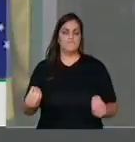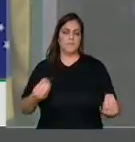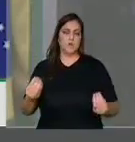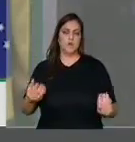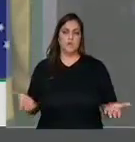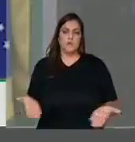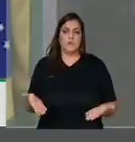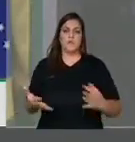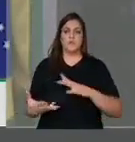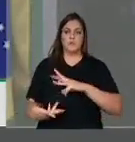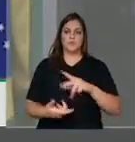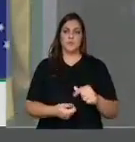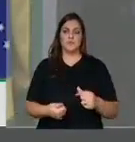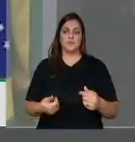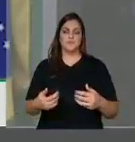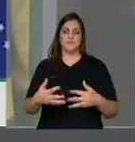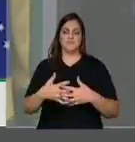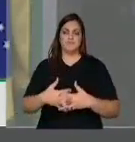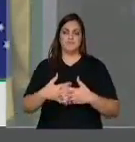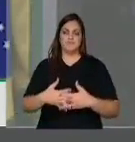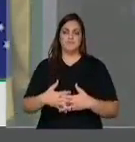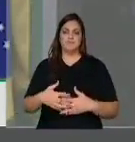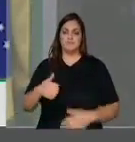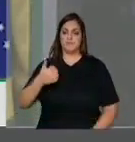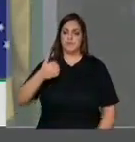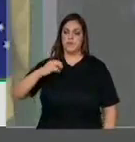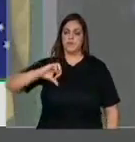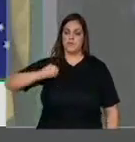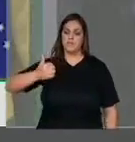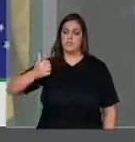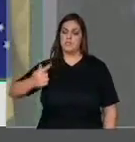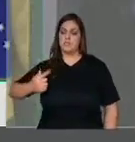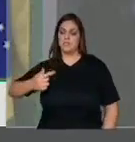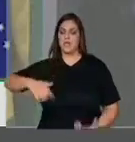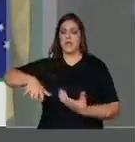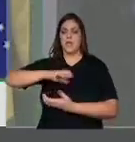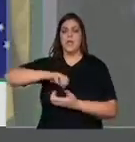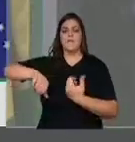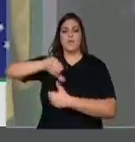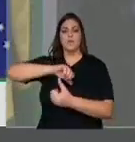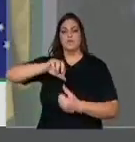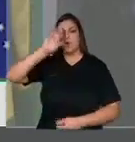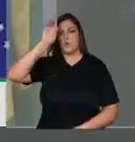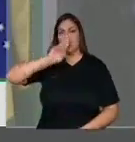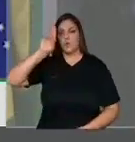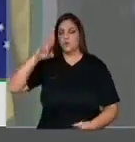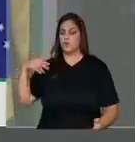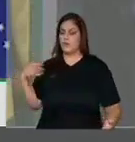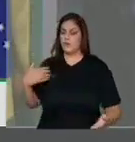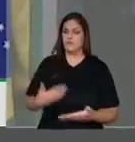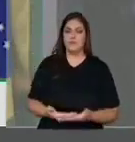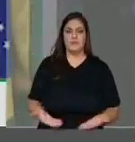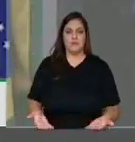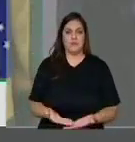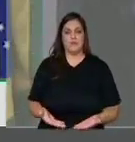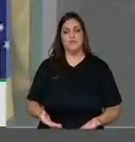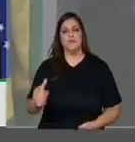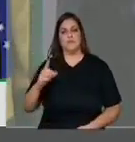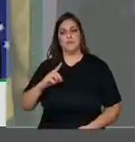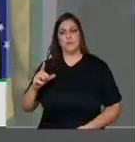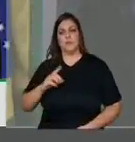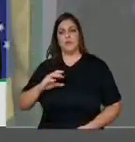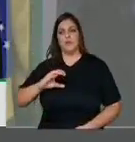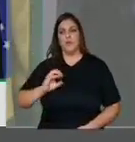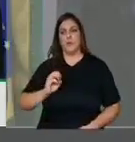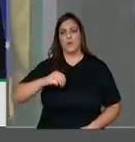mundo vive desde 1917 com a Revolução Russa, com a implantação do comunismo real na